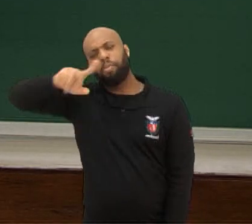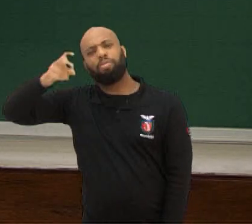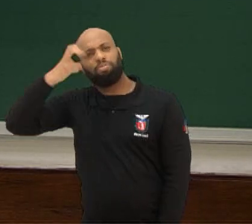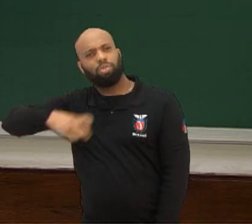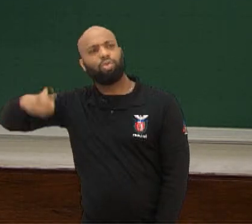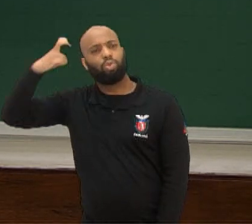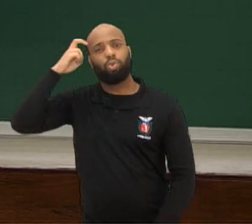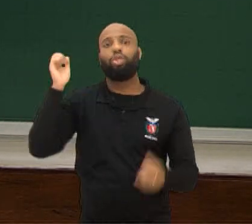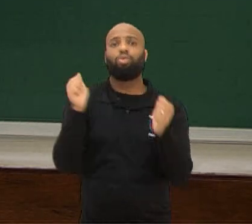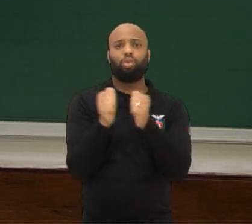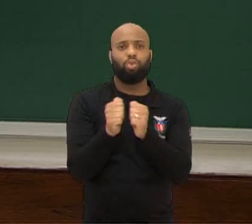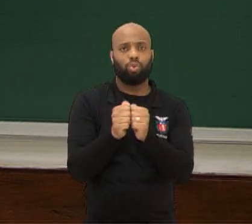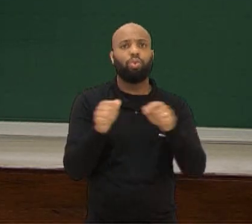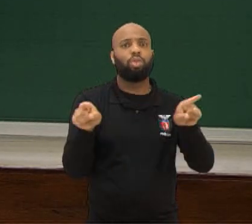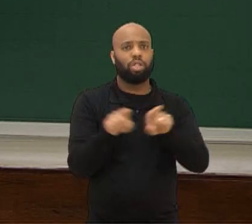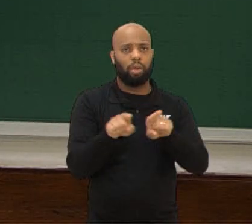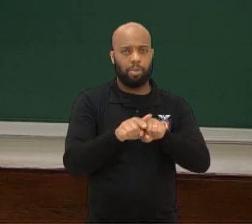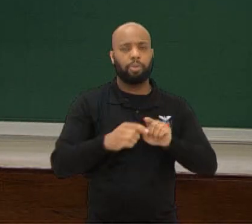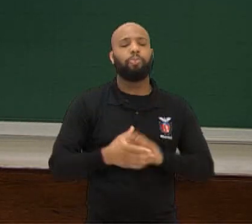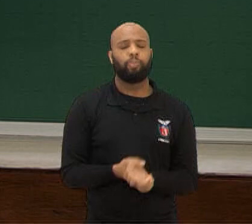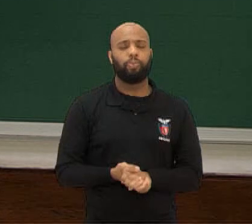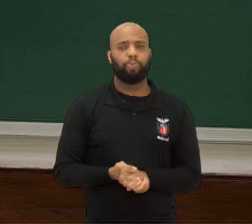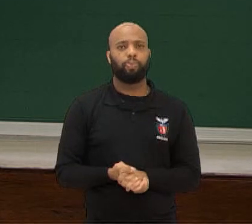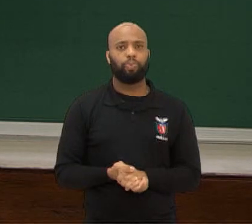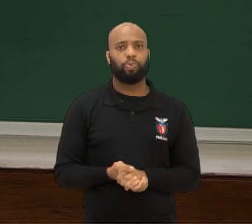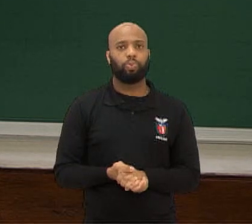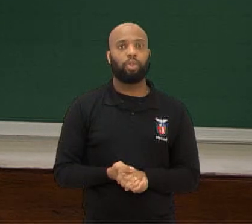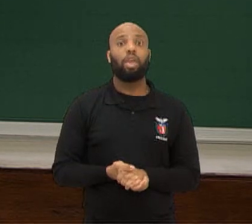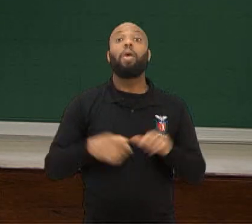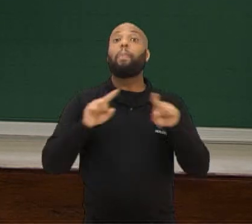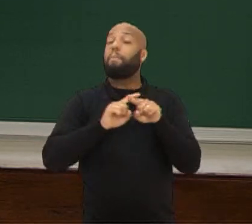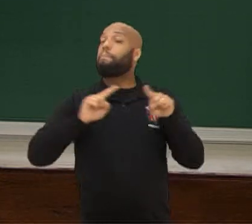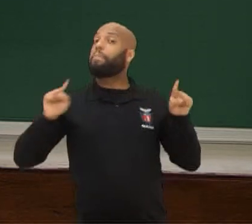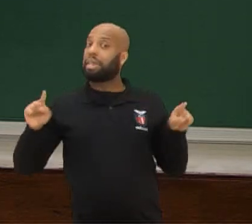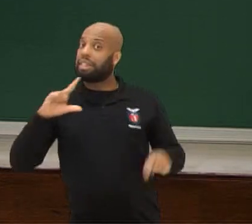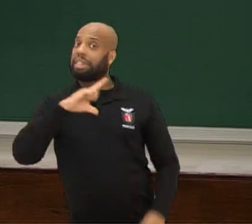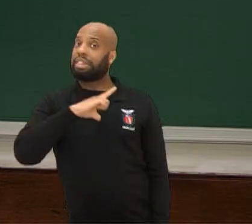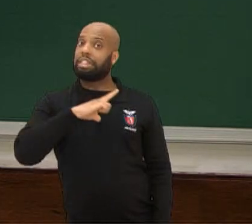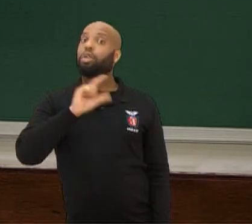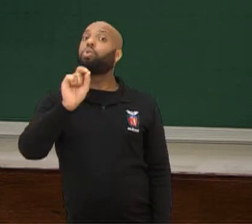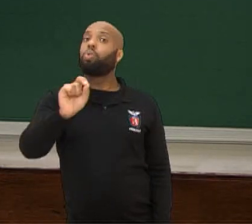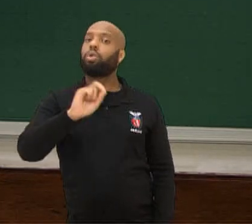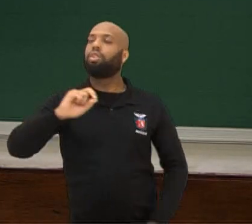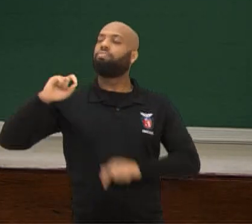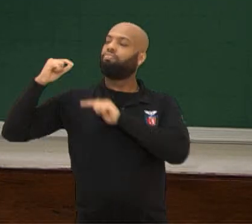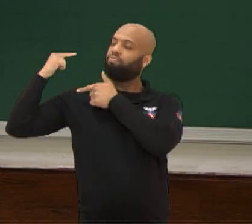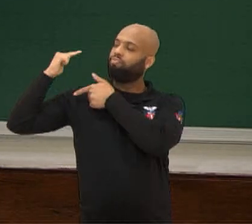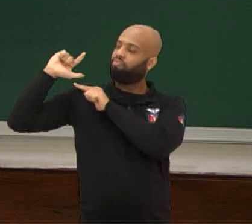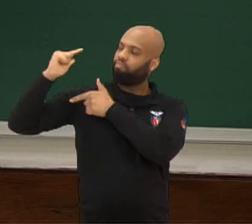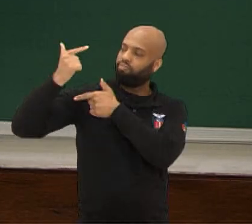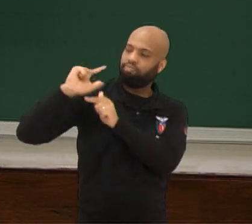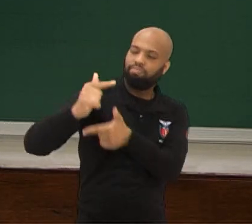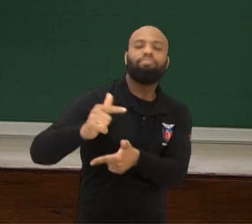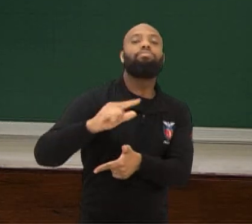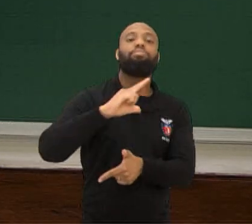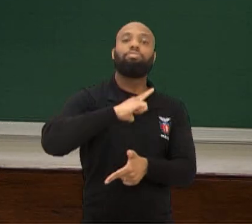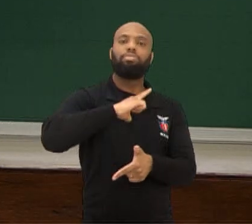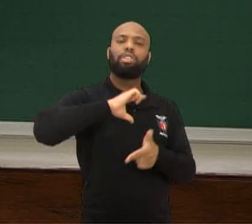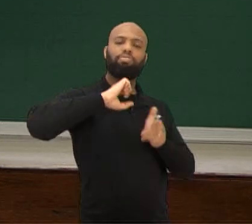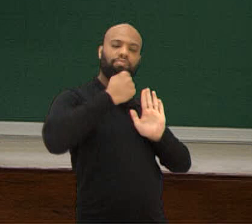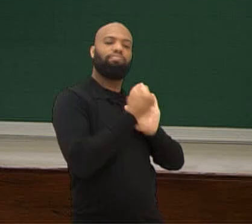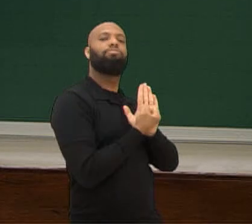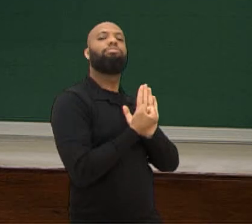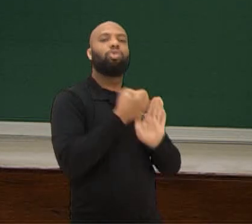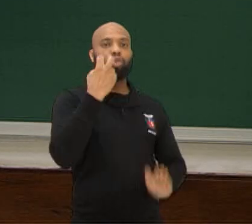culturas ao mesmo tempo. E nós também temos, por outro lado, as chamadas tradicionais, que são marcadas por